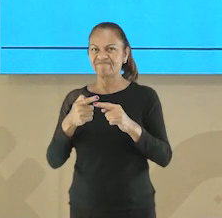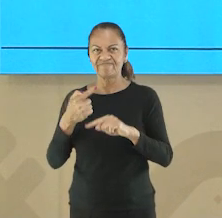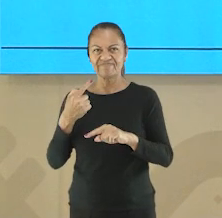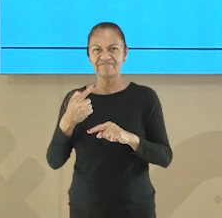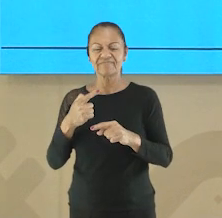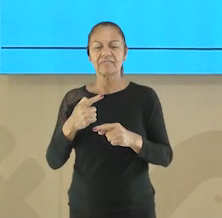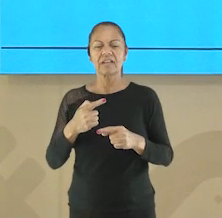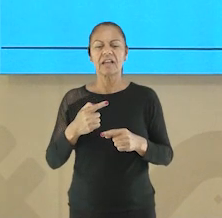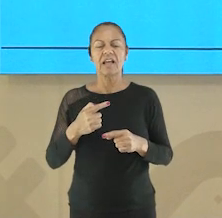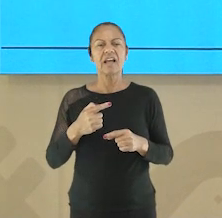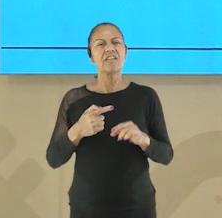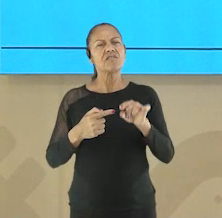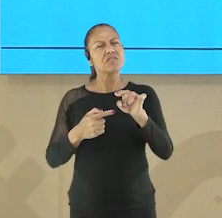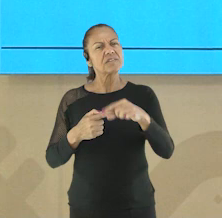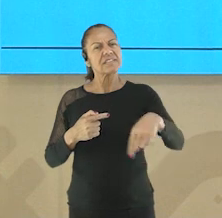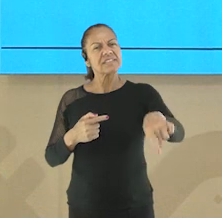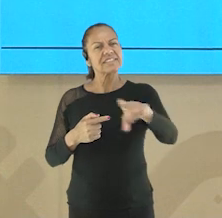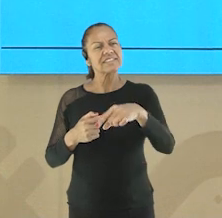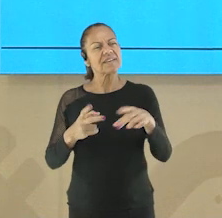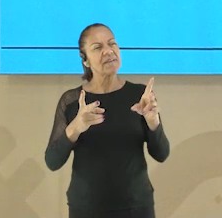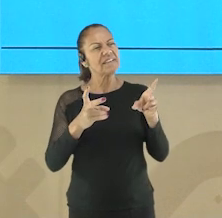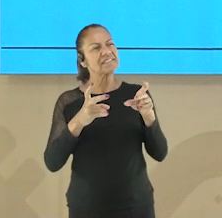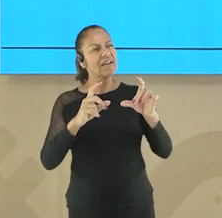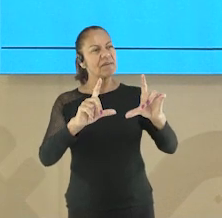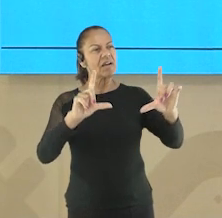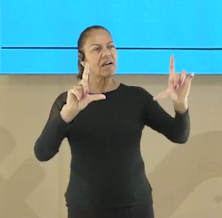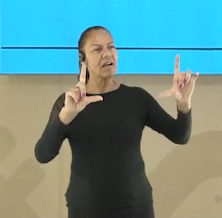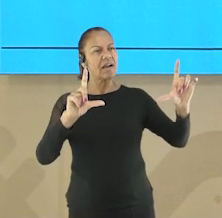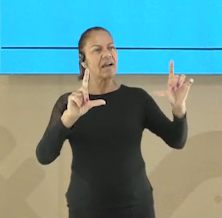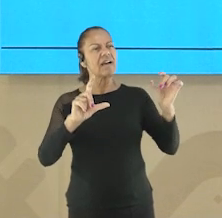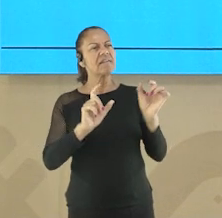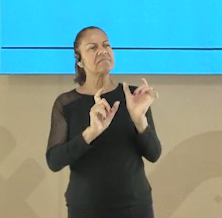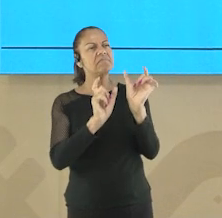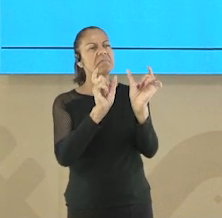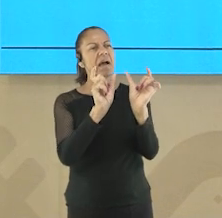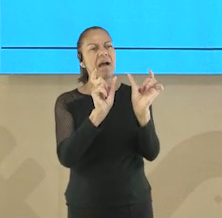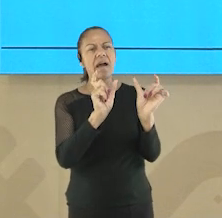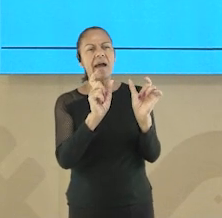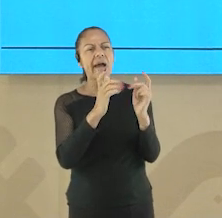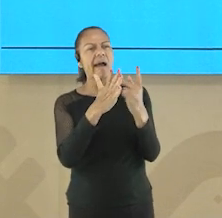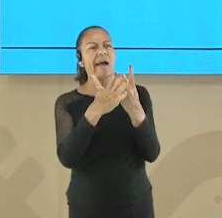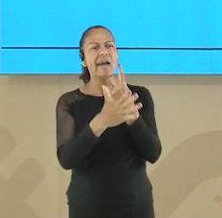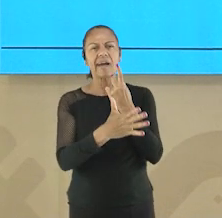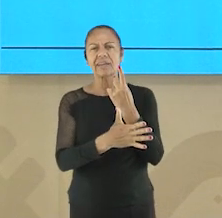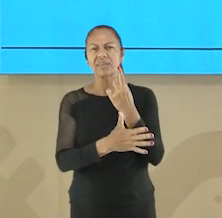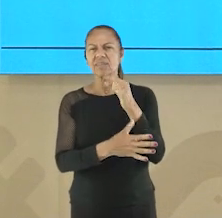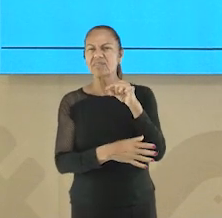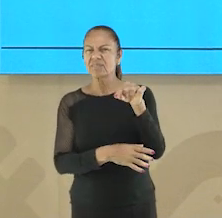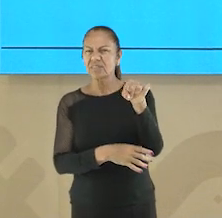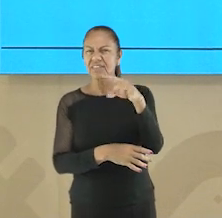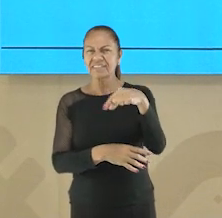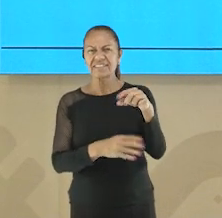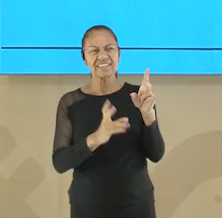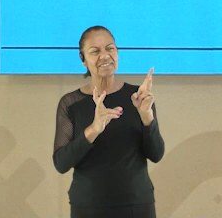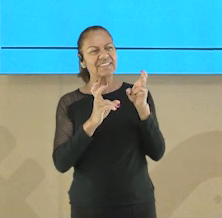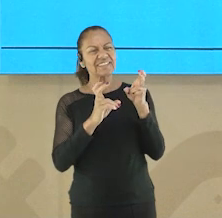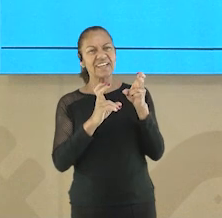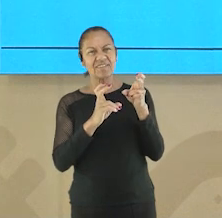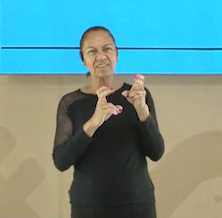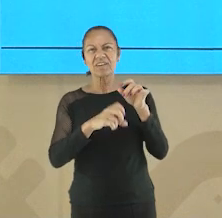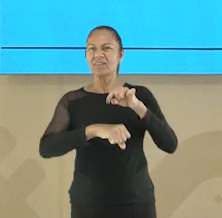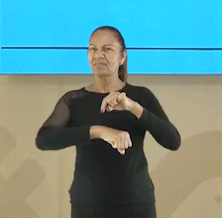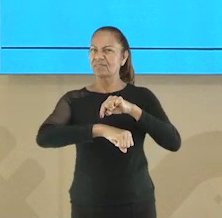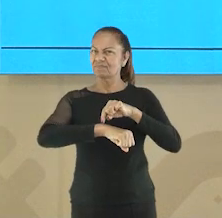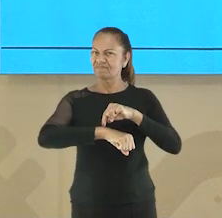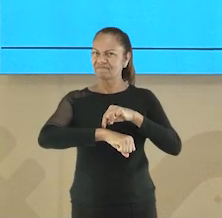uma linguagem que não segue as regras gramaticais. Vocês conseguem me dizer onde está o erro, a